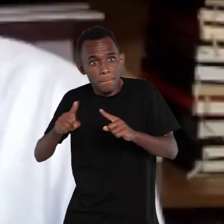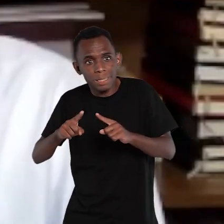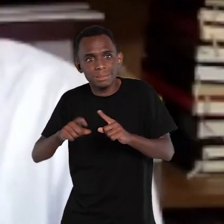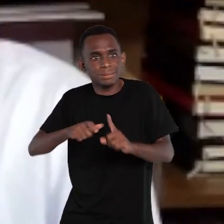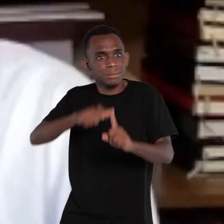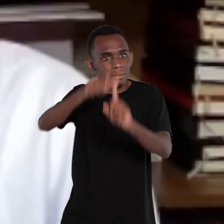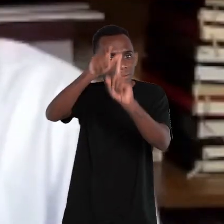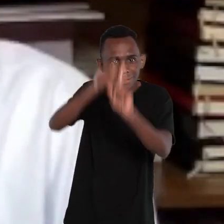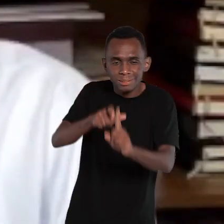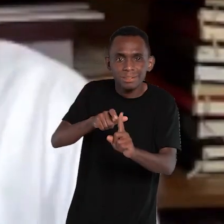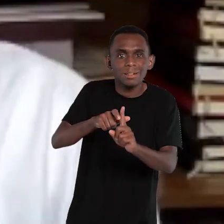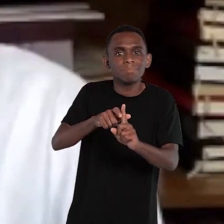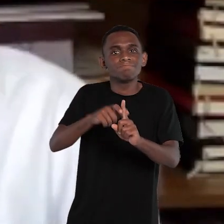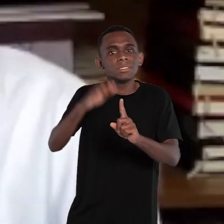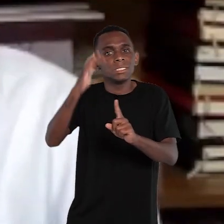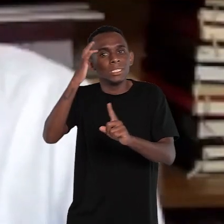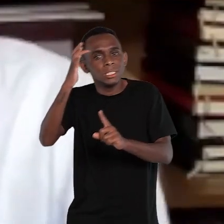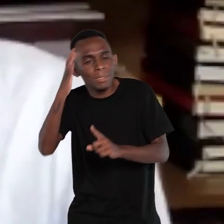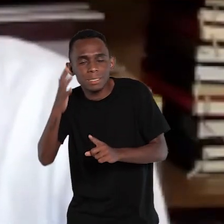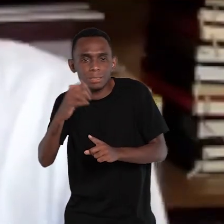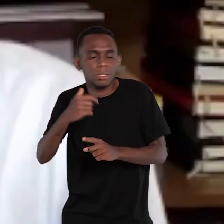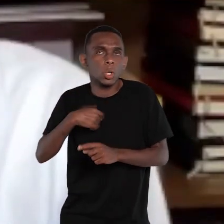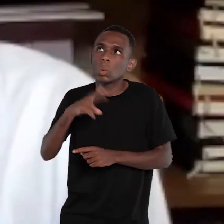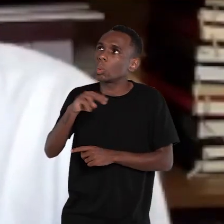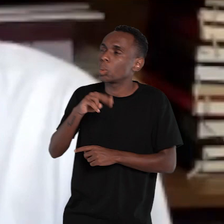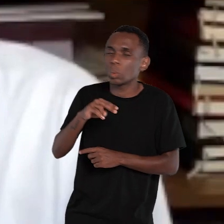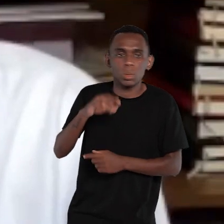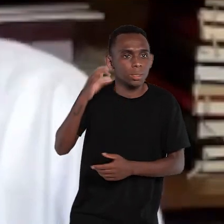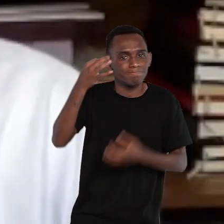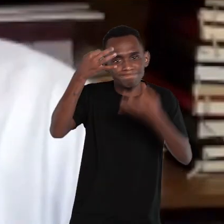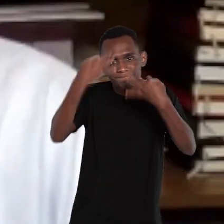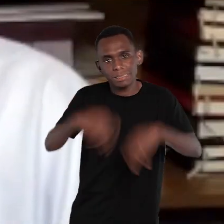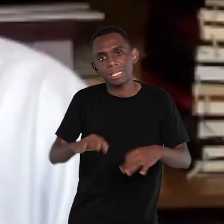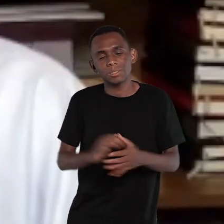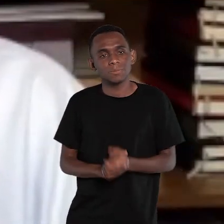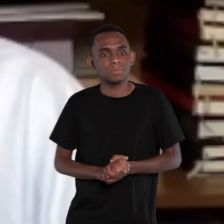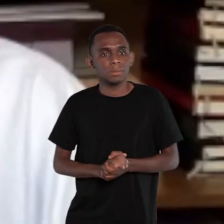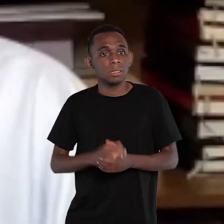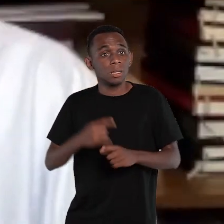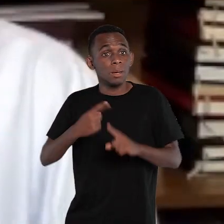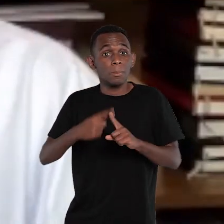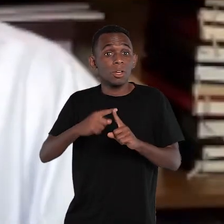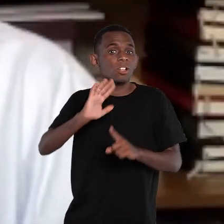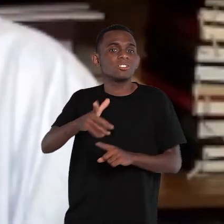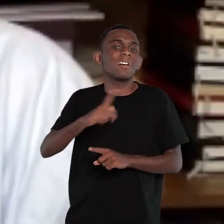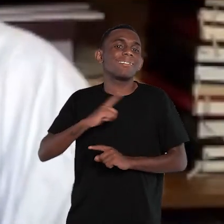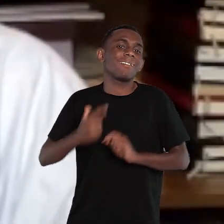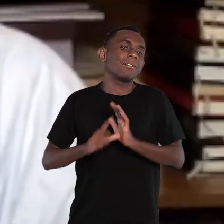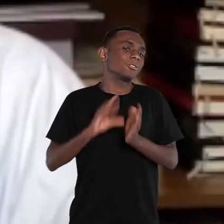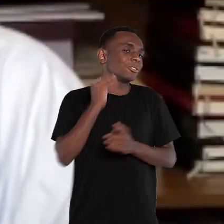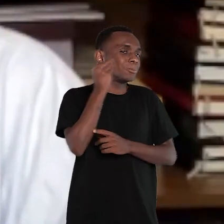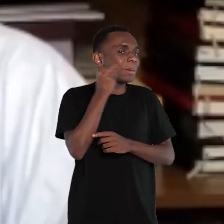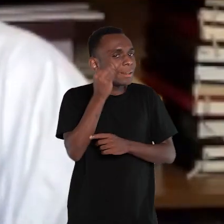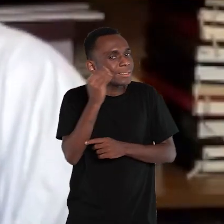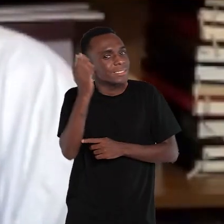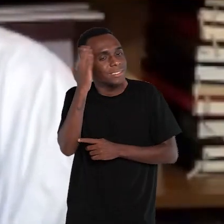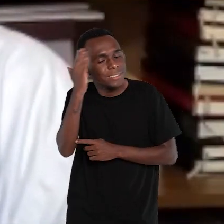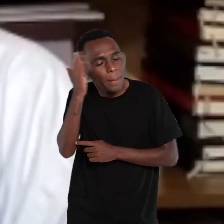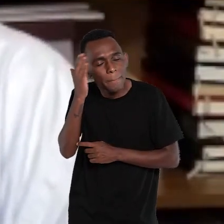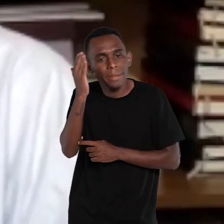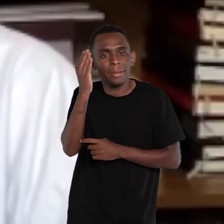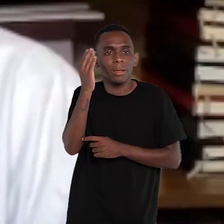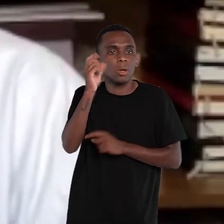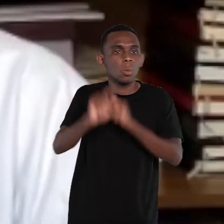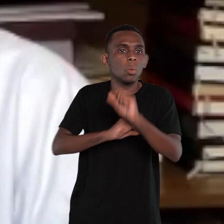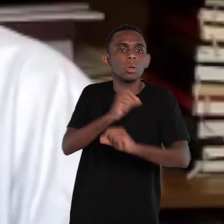trama, personagem, eu nunca sei. Se eu souber, é certo que eu não vou escrever. Porque eu já vivo a experiência de ter que